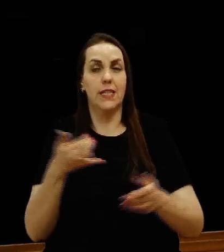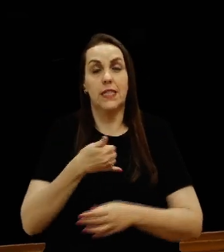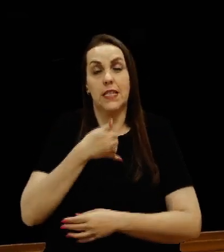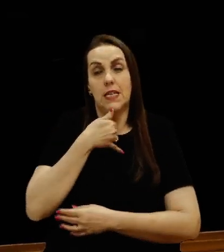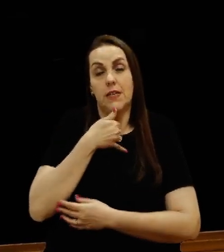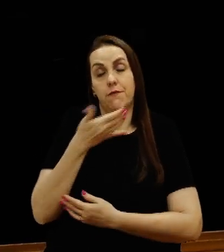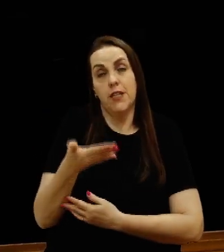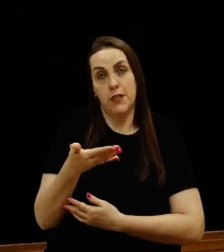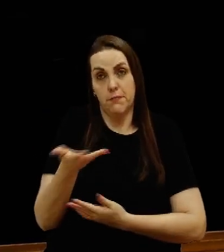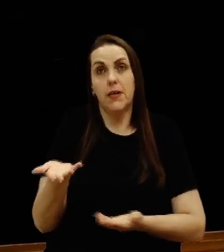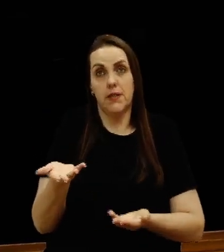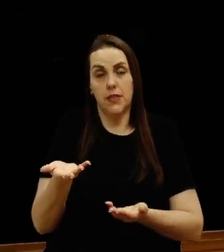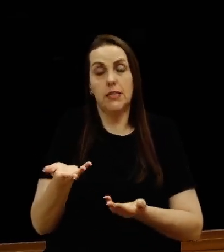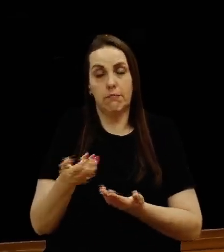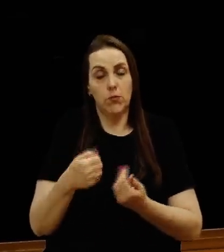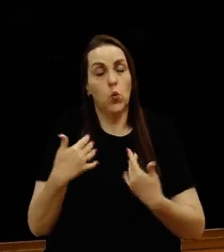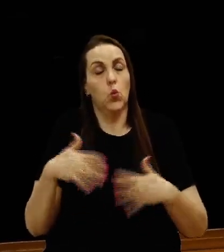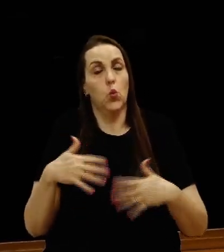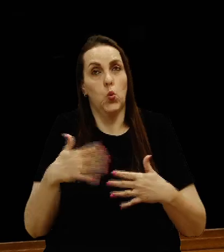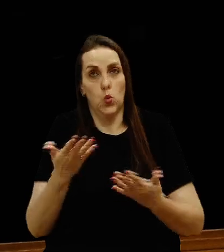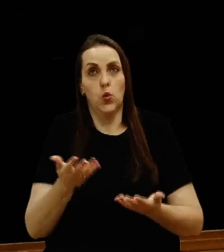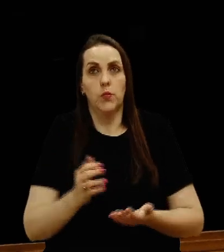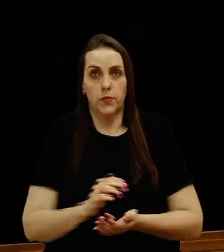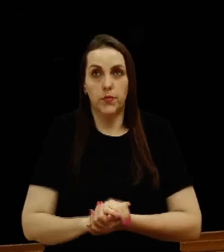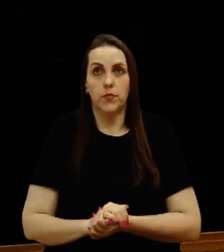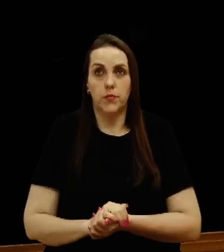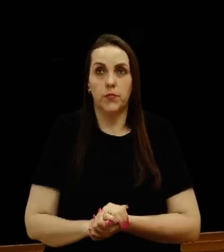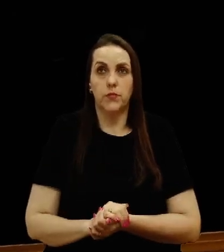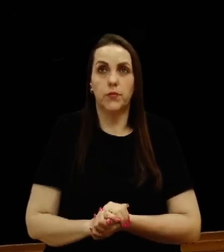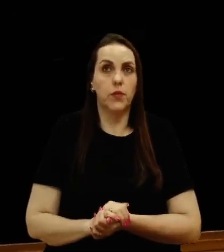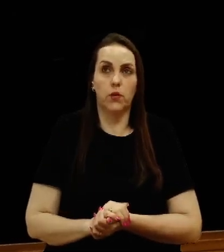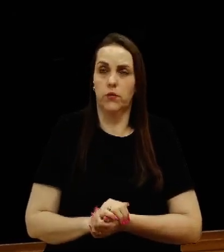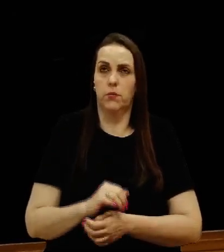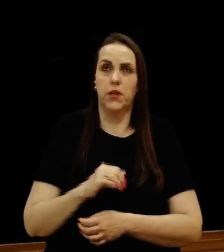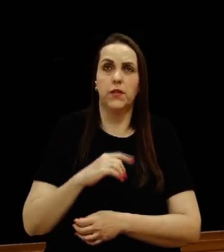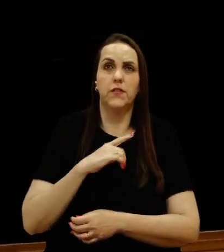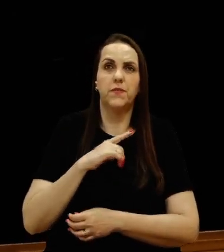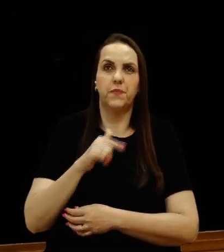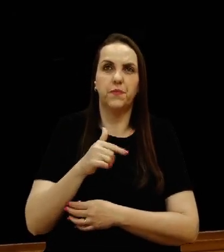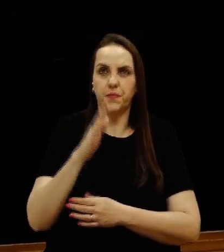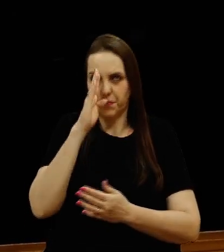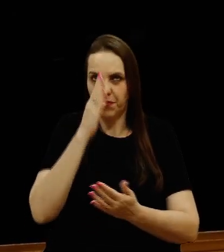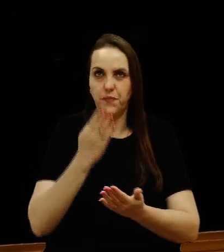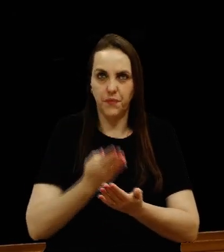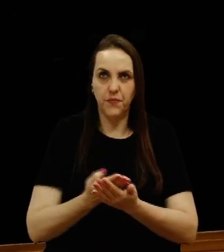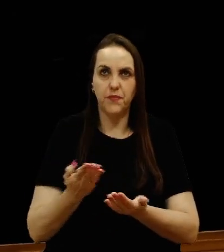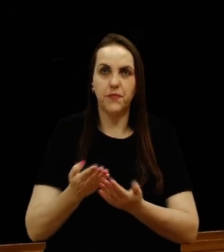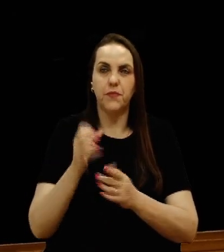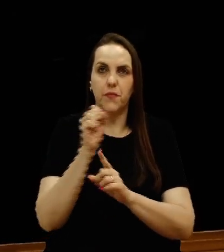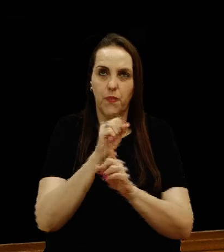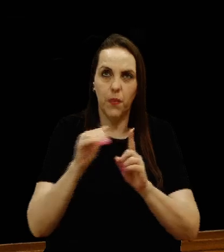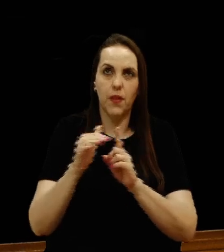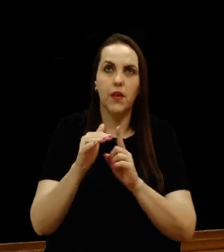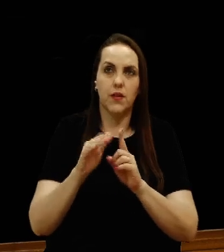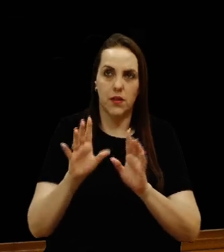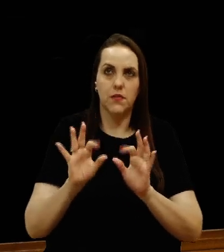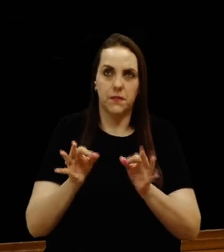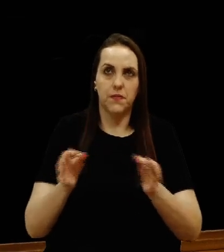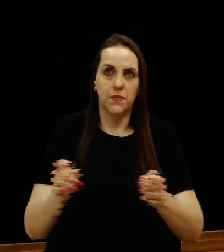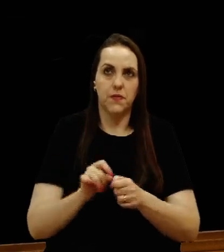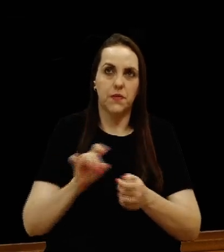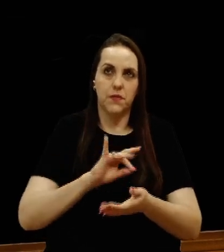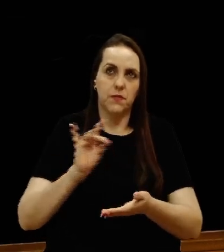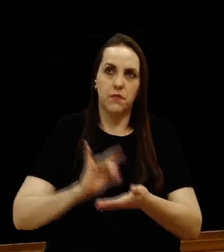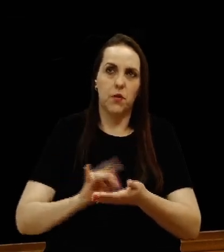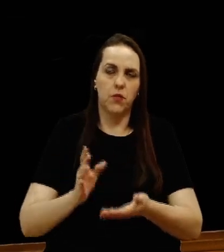assombra todos aqueles que acreditam que a sociedade se dá por aqueles que fazem efetivamente a